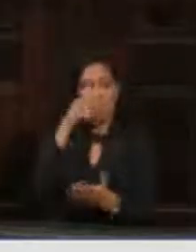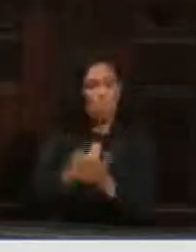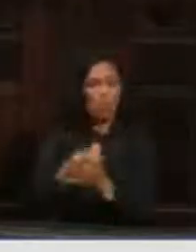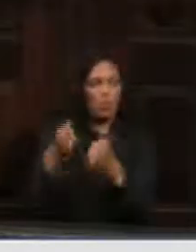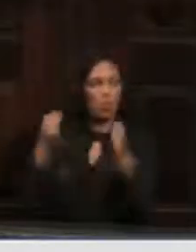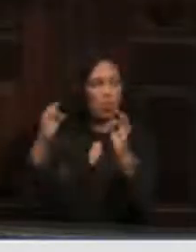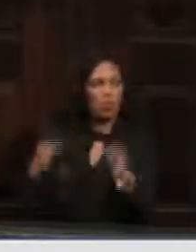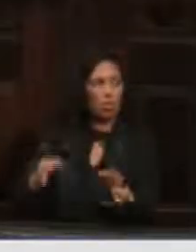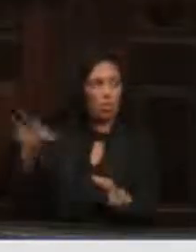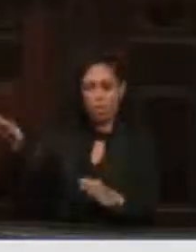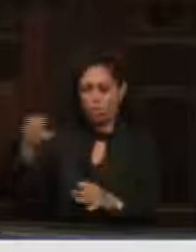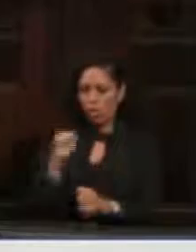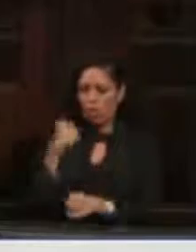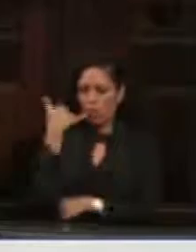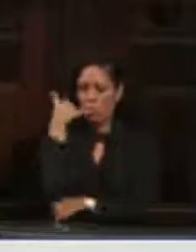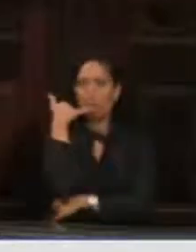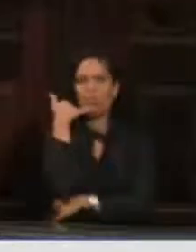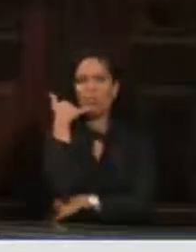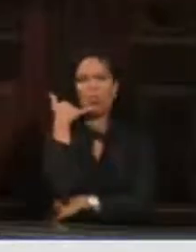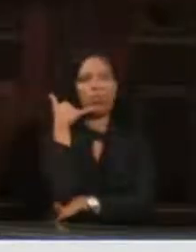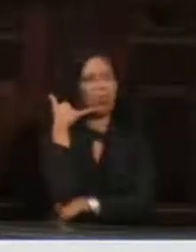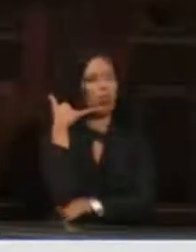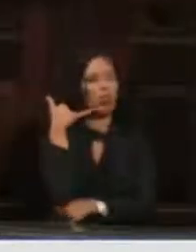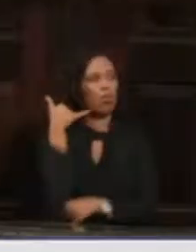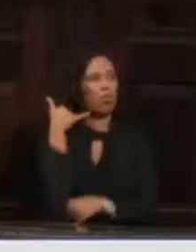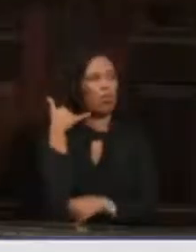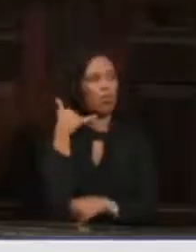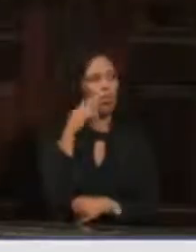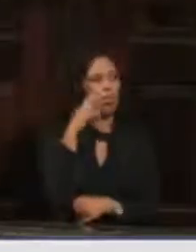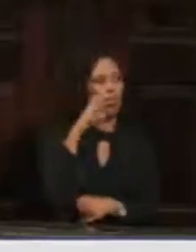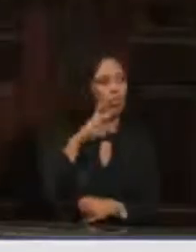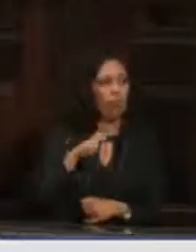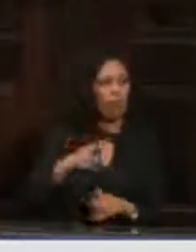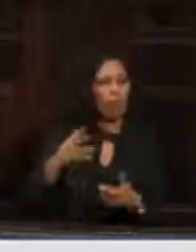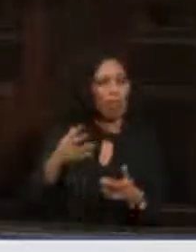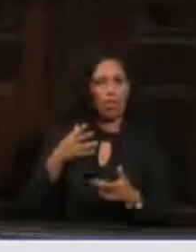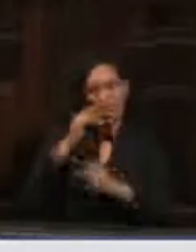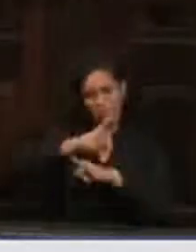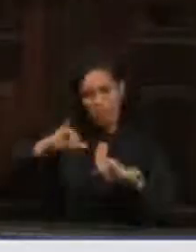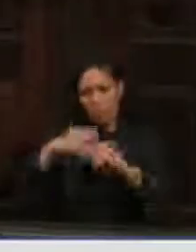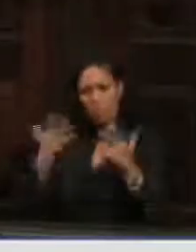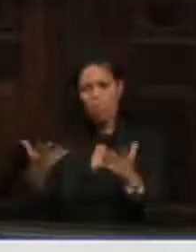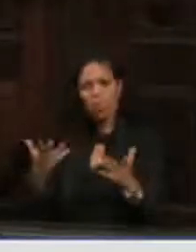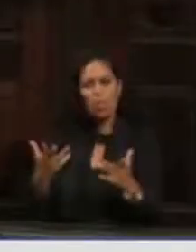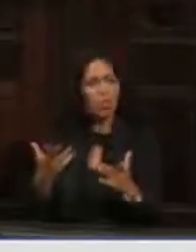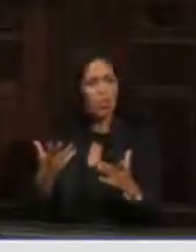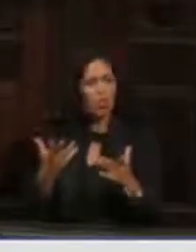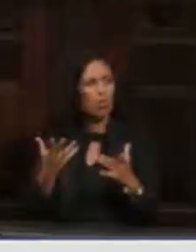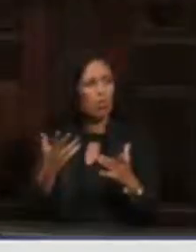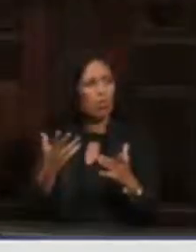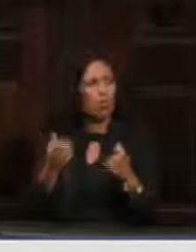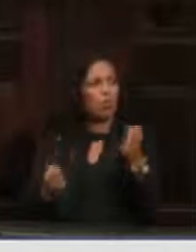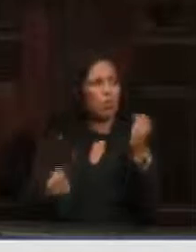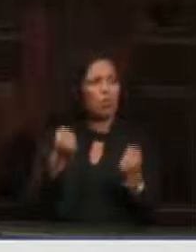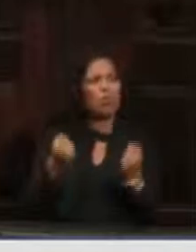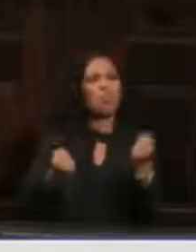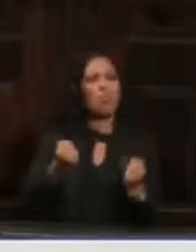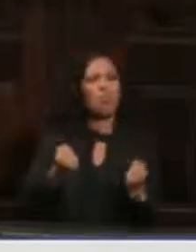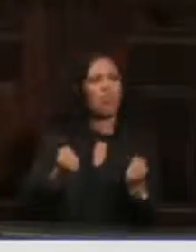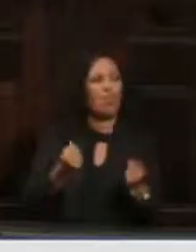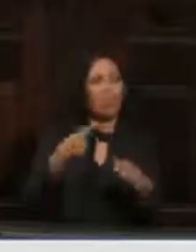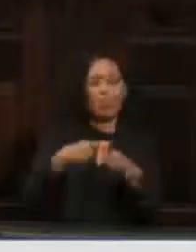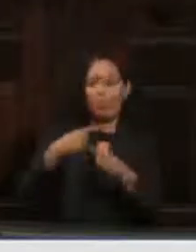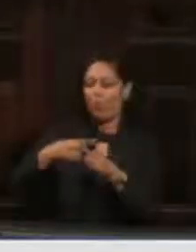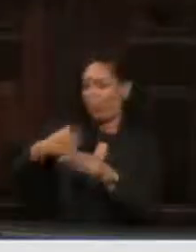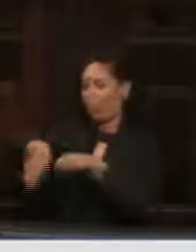batalhão mais próximo, ao batalhão de competência de vias especiais, eu quero uma viatura, porque o Estado não pode ser